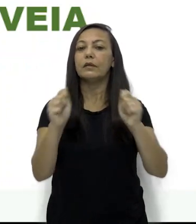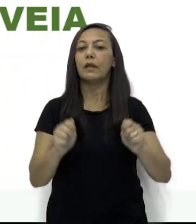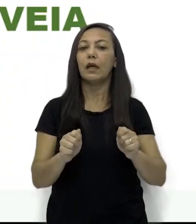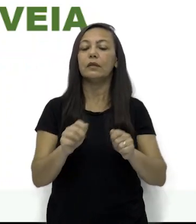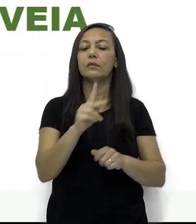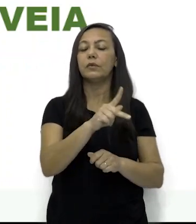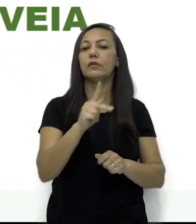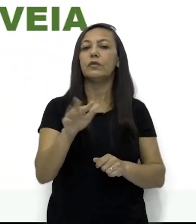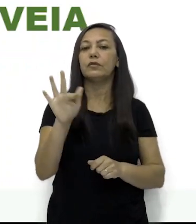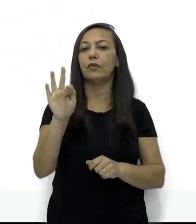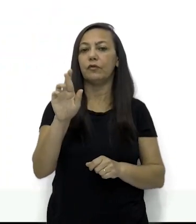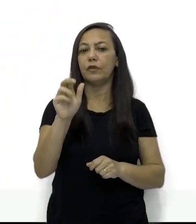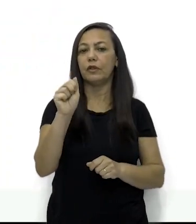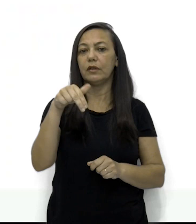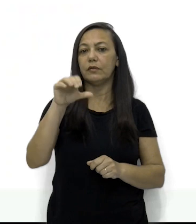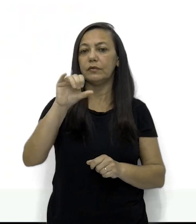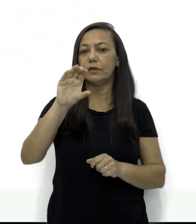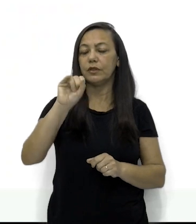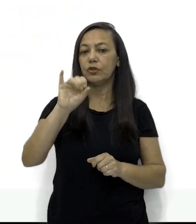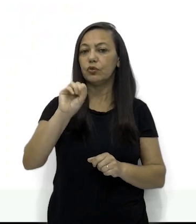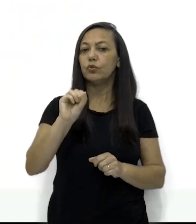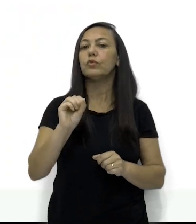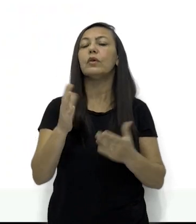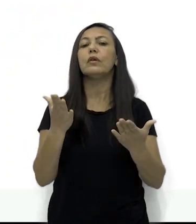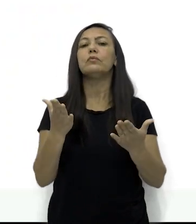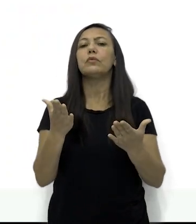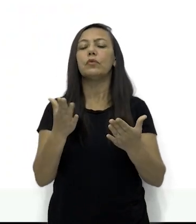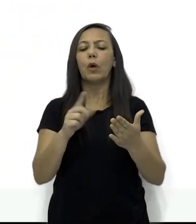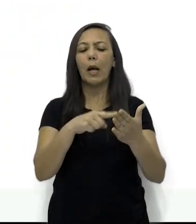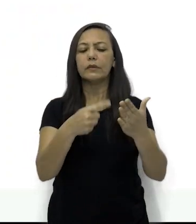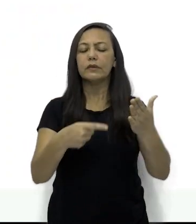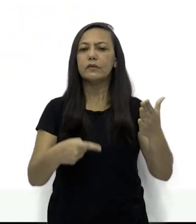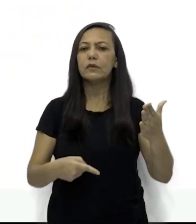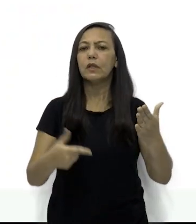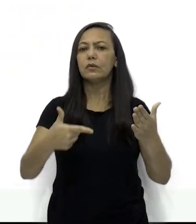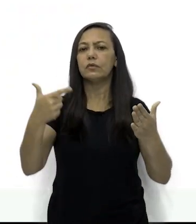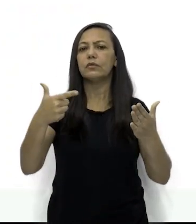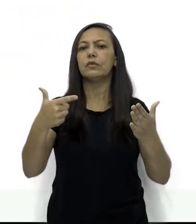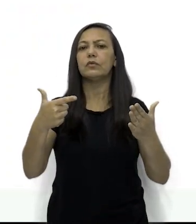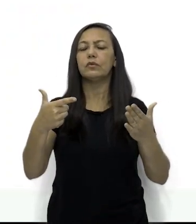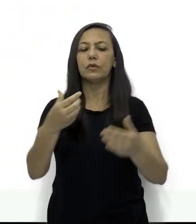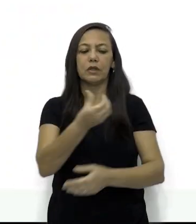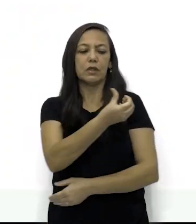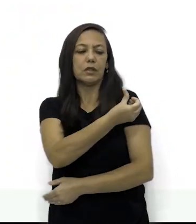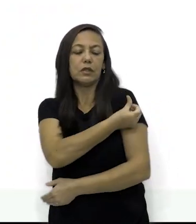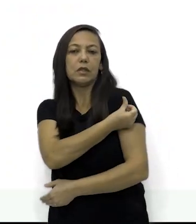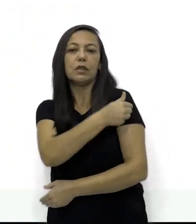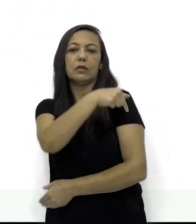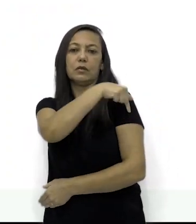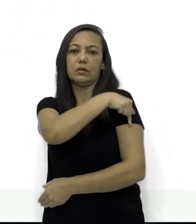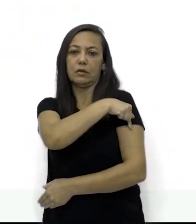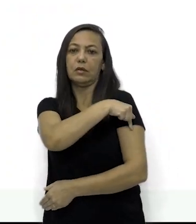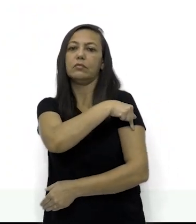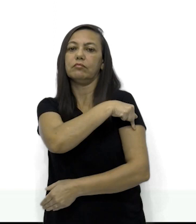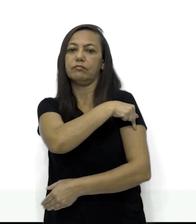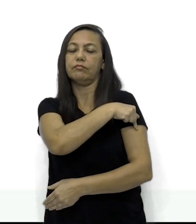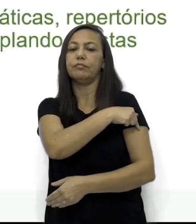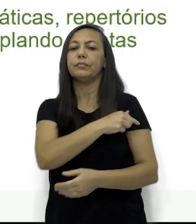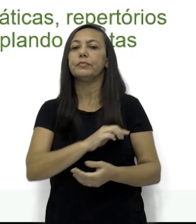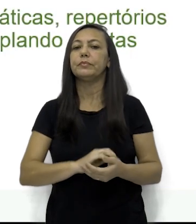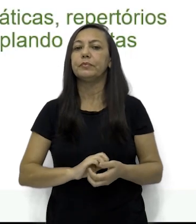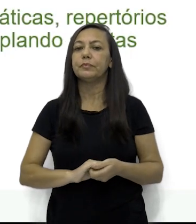Arte, professor Francisco Gouveia. Segundo caderno de atividades, sexto e sétimo ano do ensino